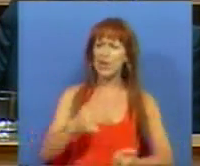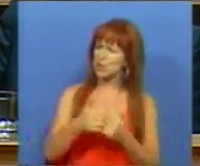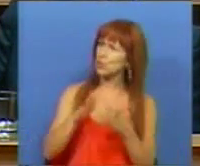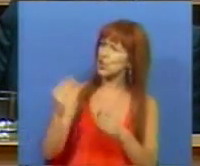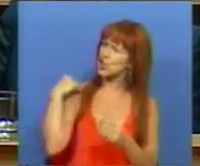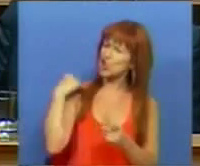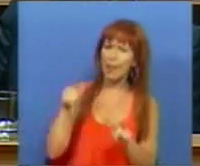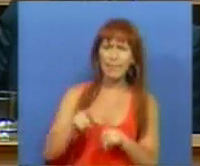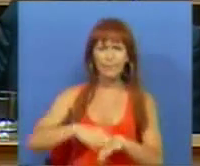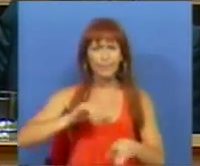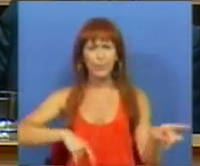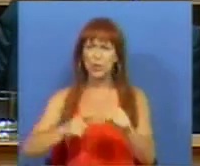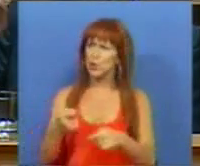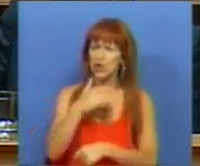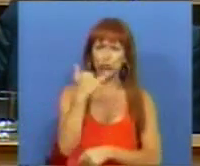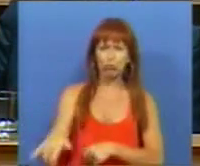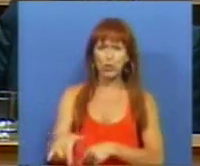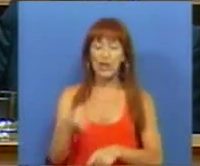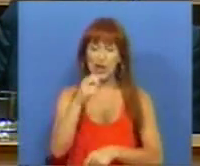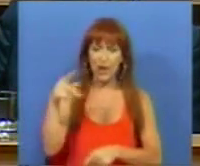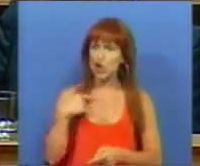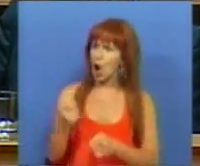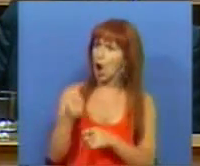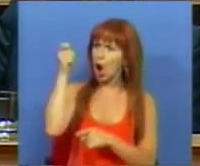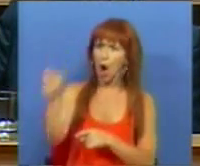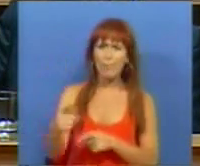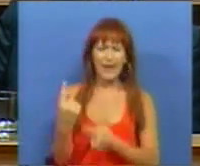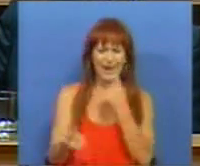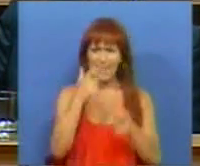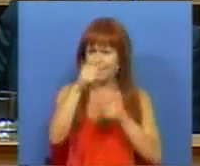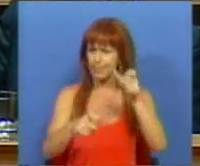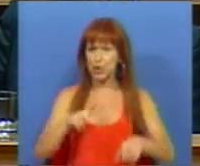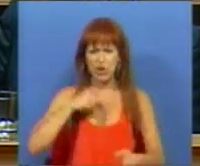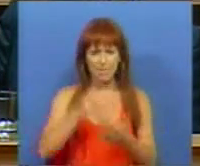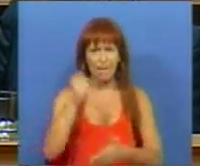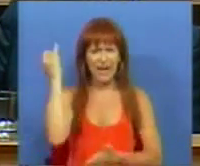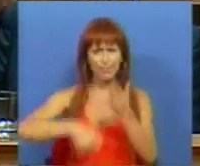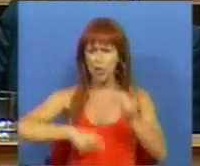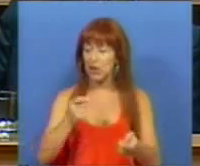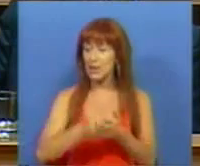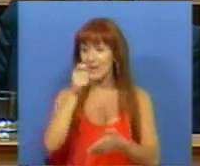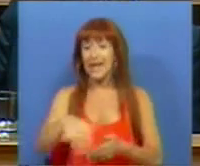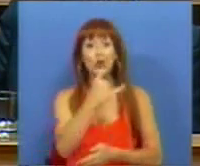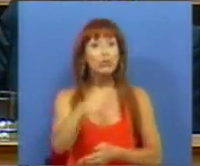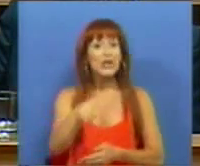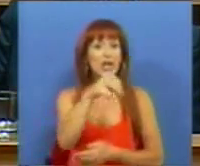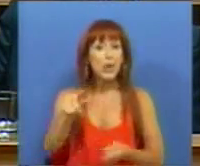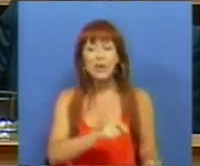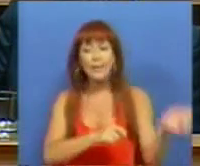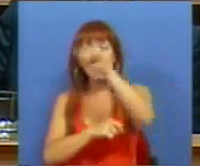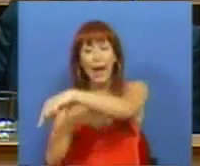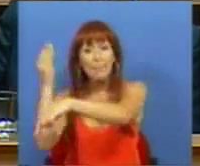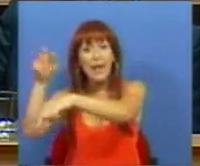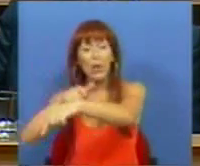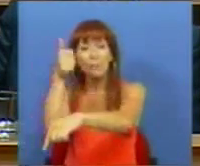foi chamado com isto a pôr 200 euros, cada contribuinte que paga imposto, pôs 200 euros no